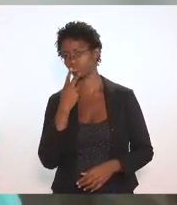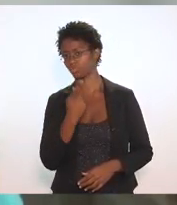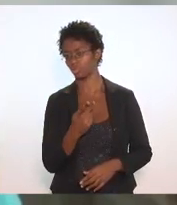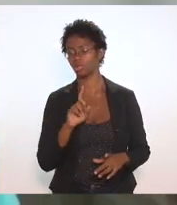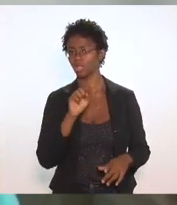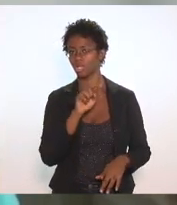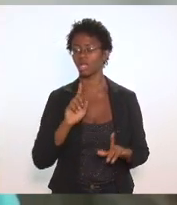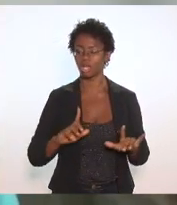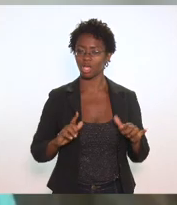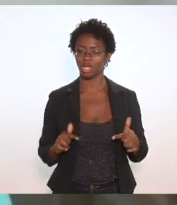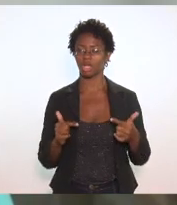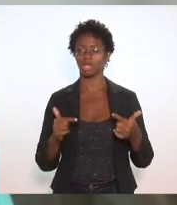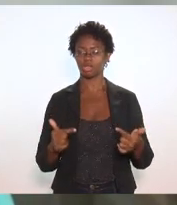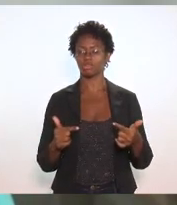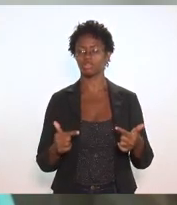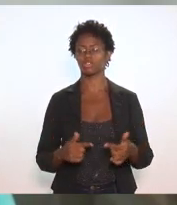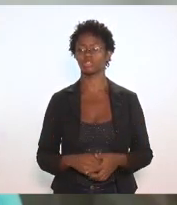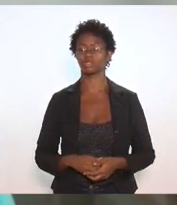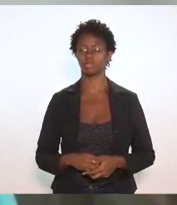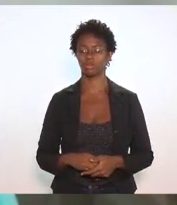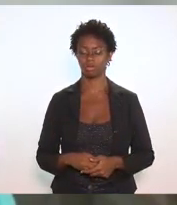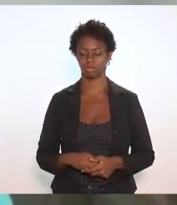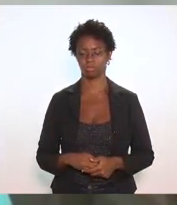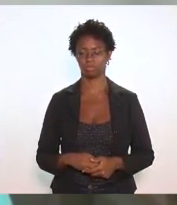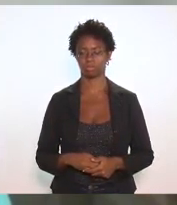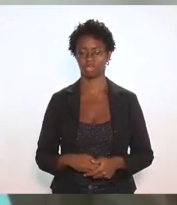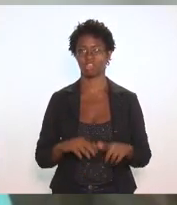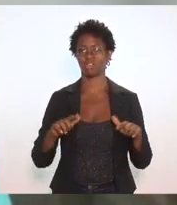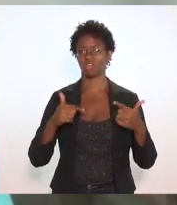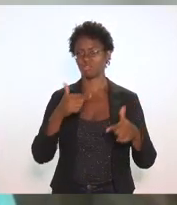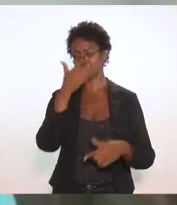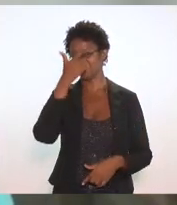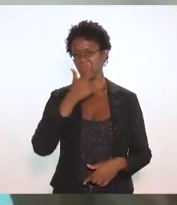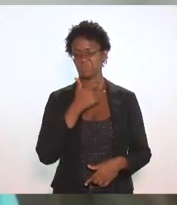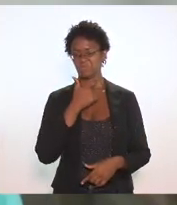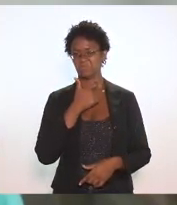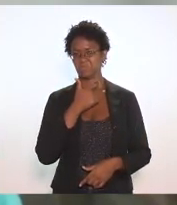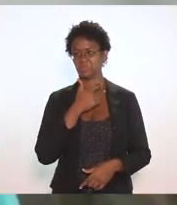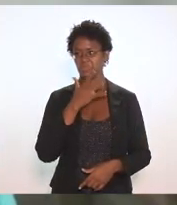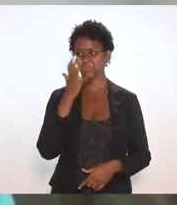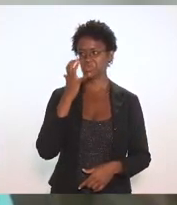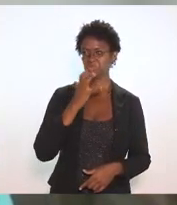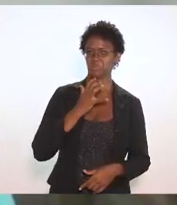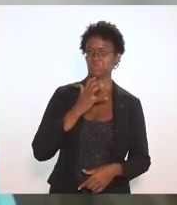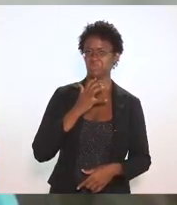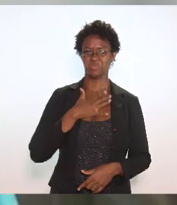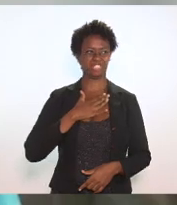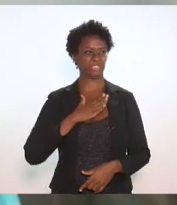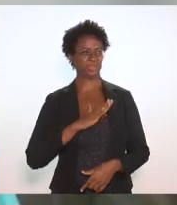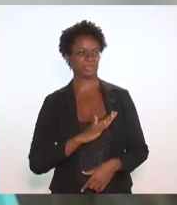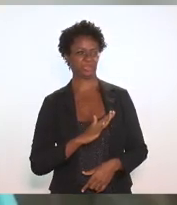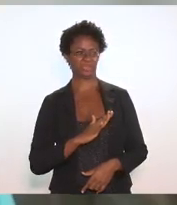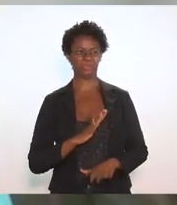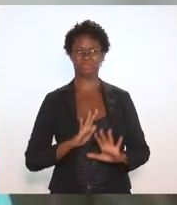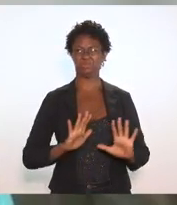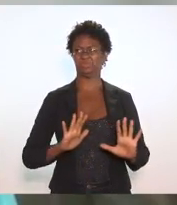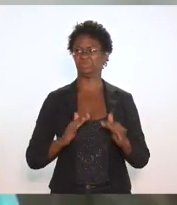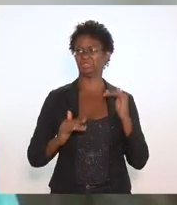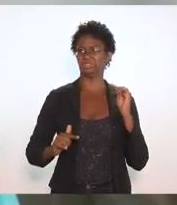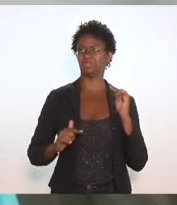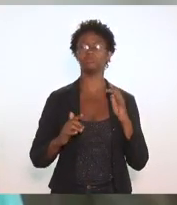agir com cara feia ou dar cara virada para um projeto desse